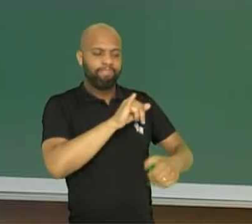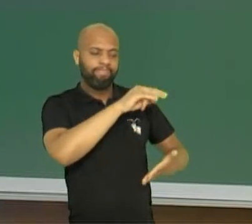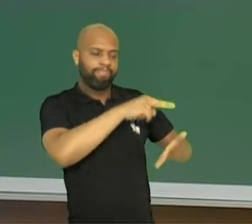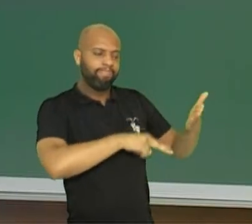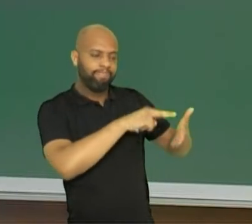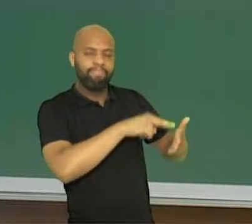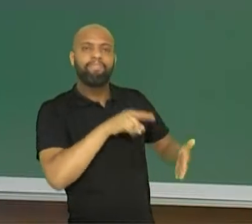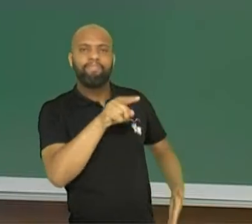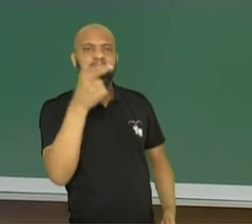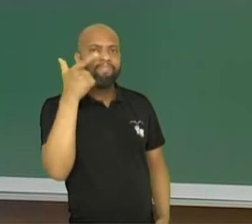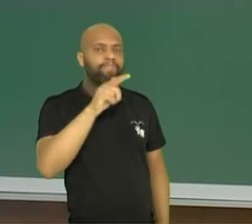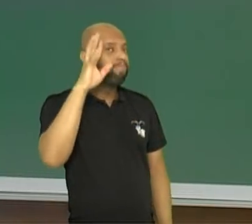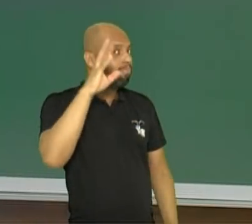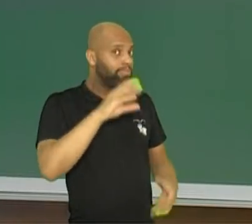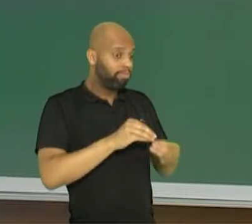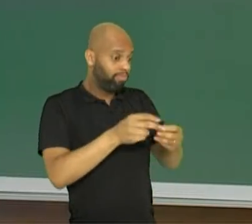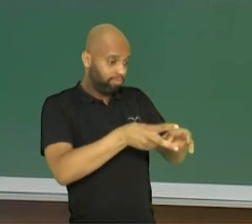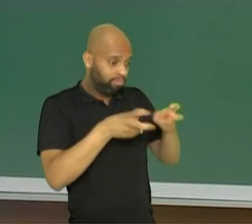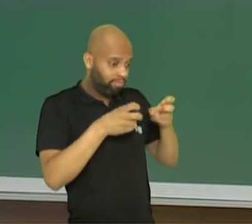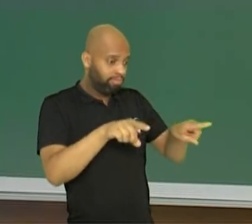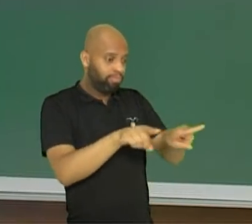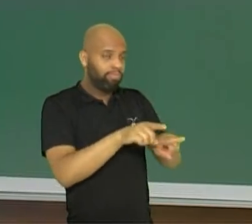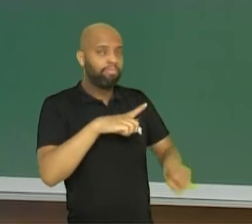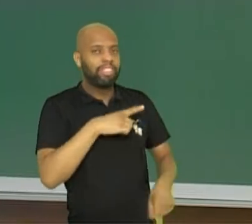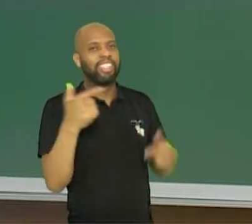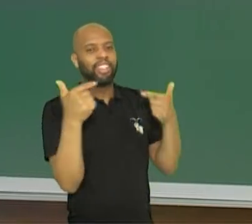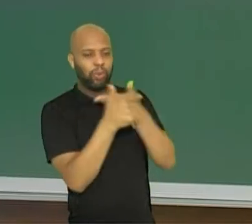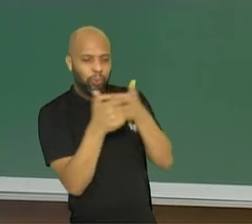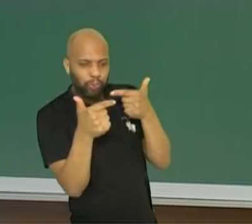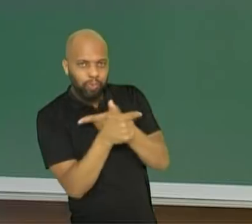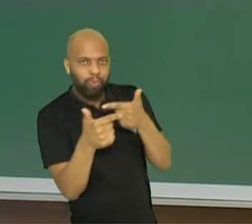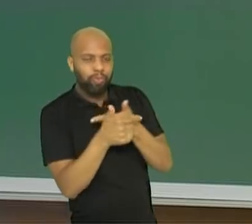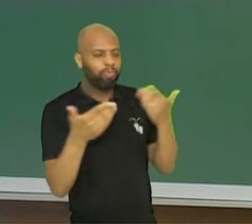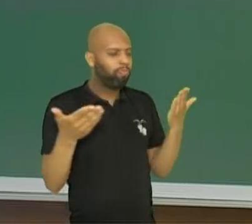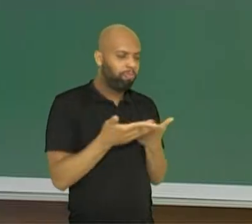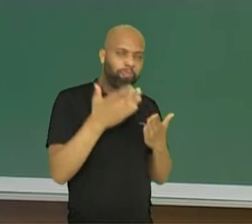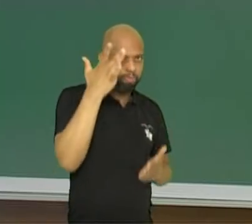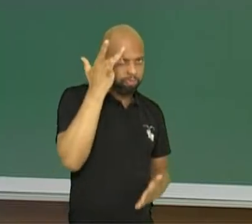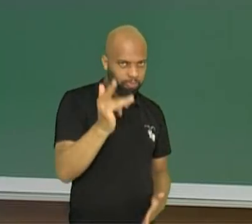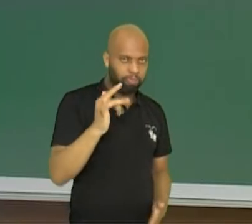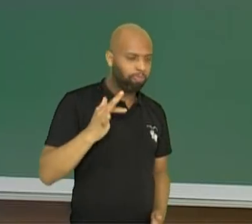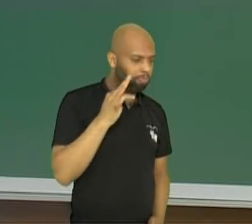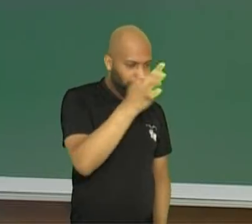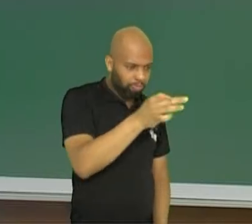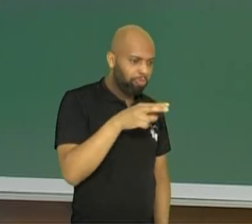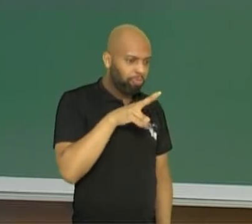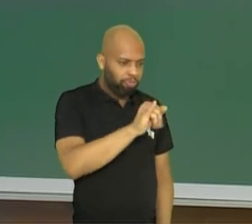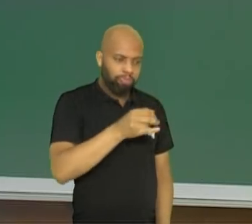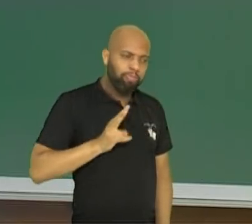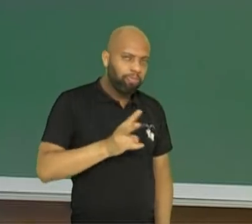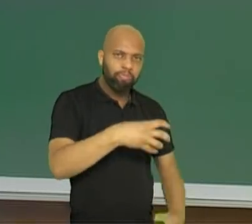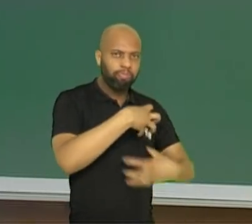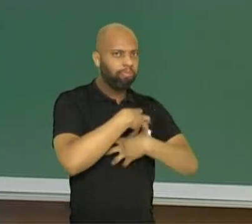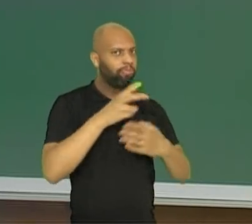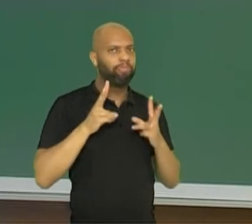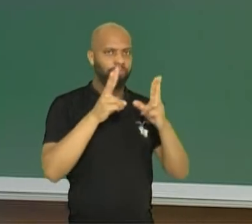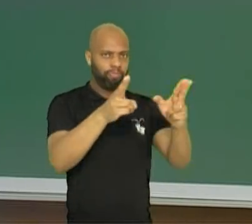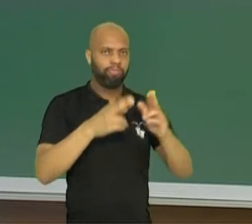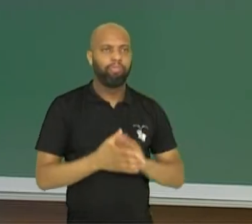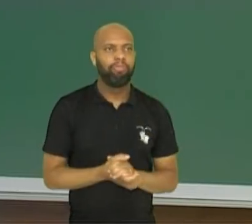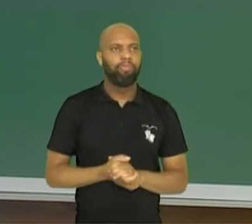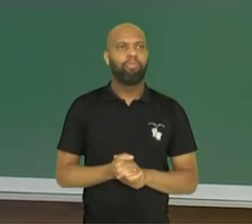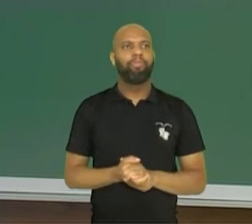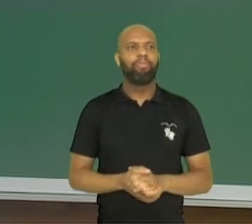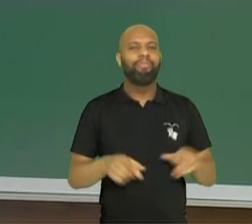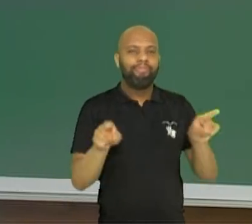específica, né? Você consegue aí perceber o humor, seja hoje, amanhã, e ela vai continuar sempre fazendo sentido.